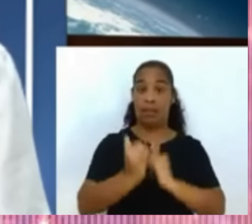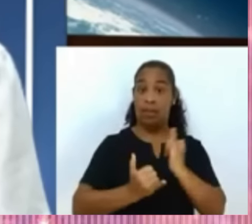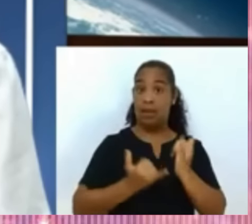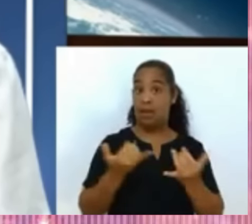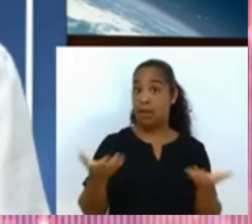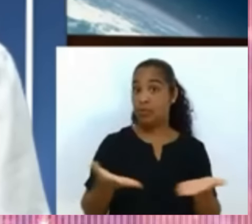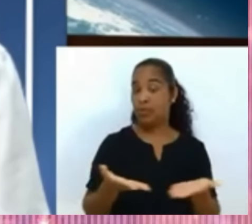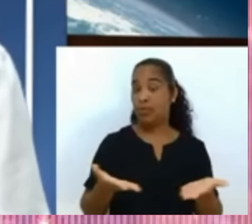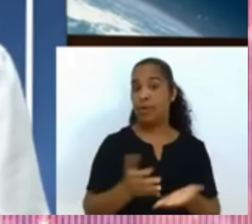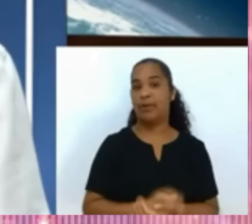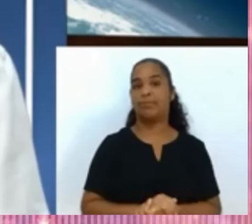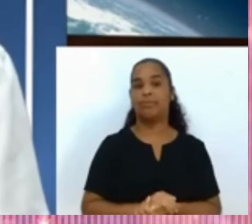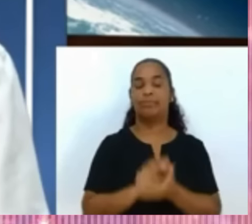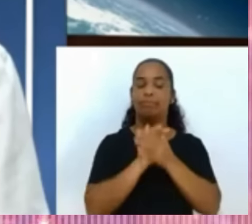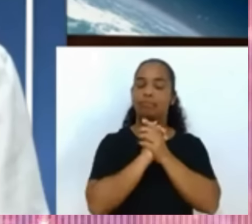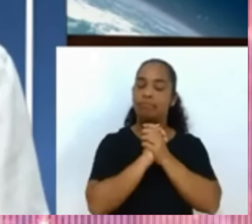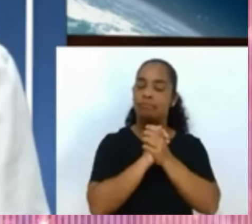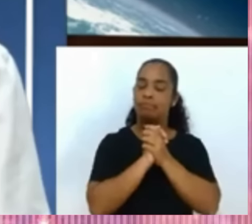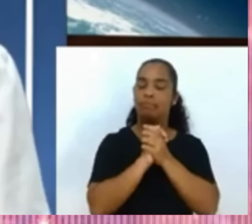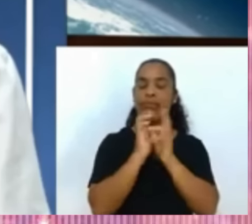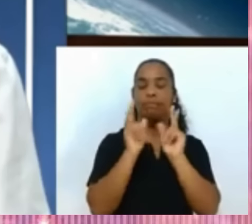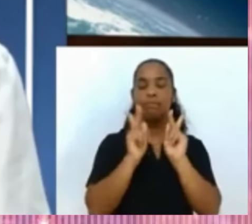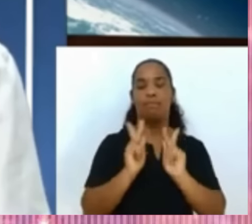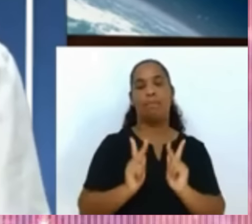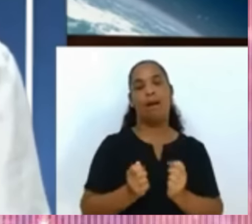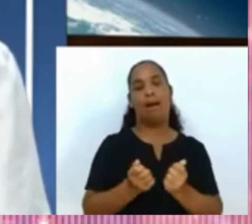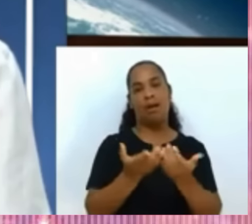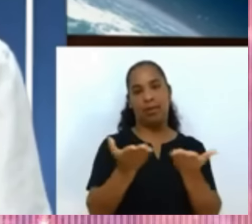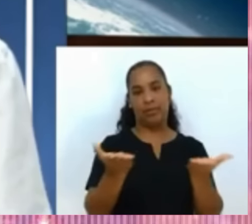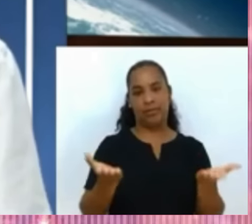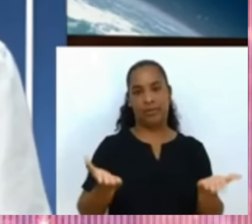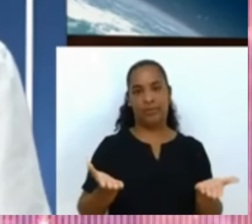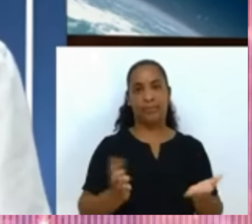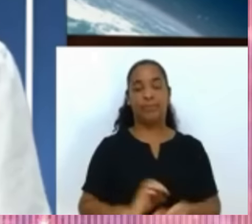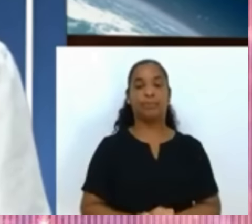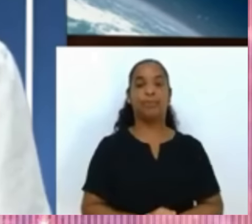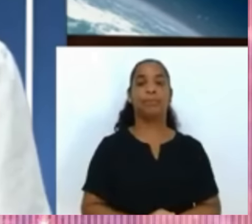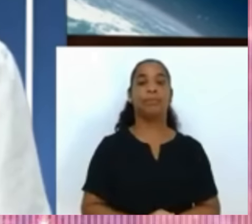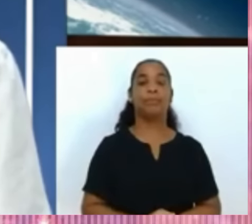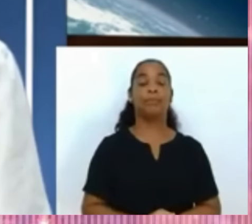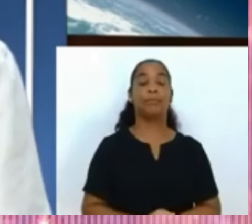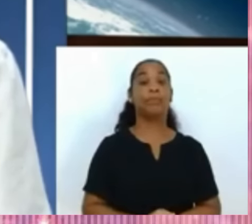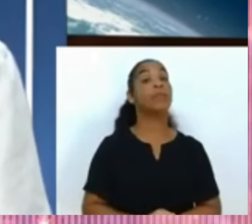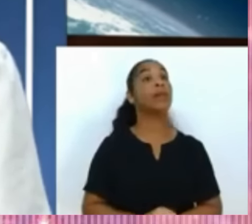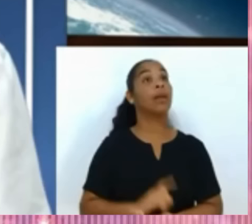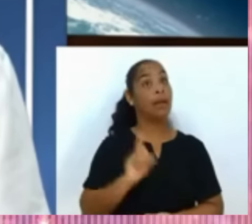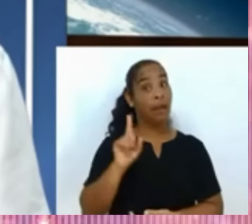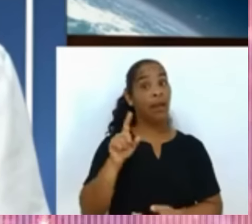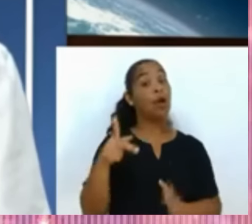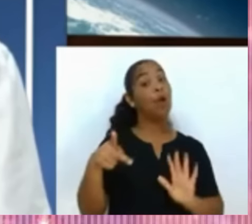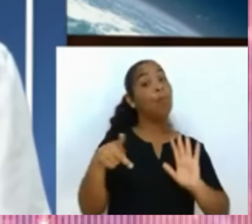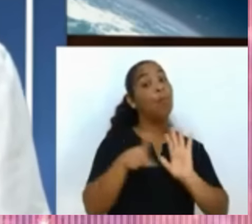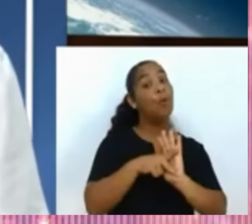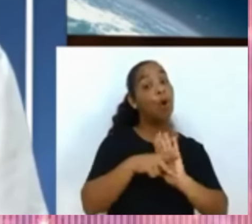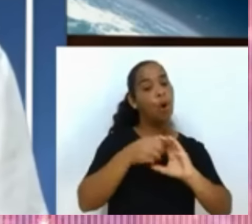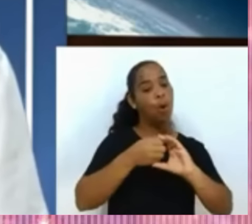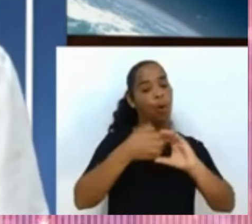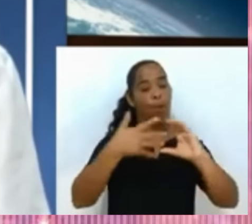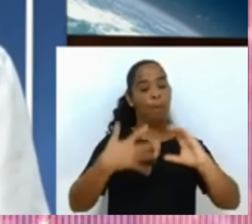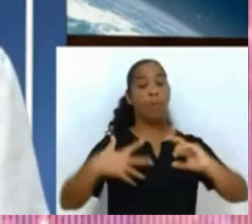formulamos votos de muita paz é da criatur humana a necessidade